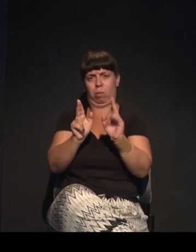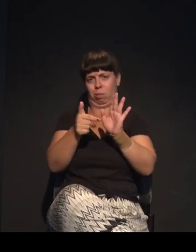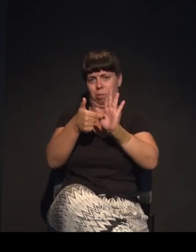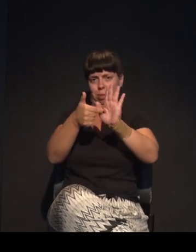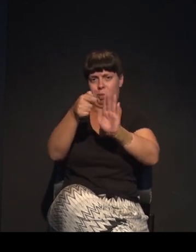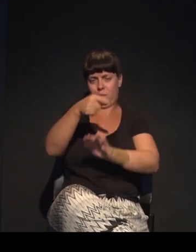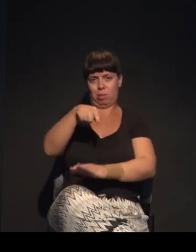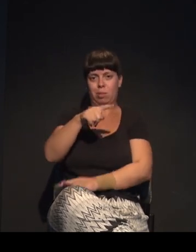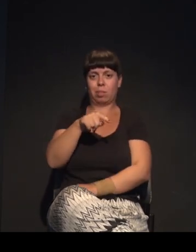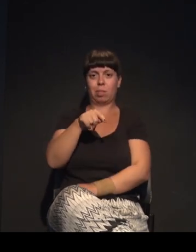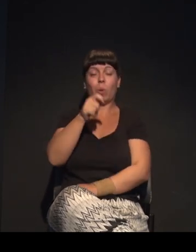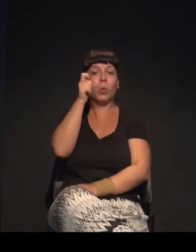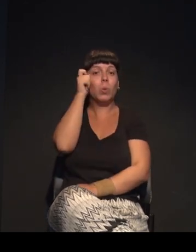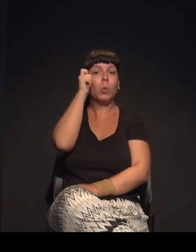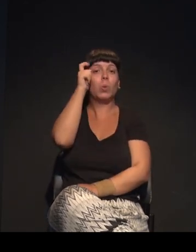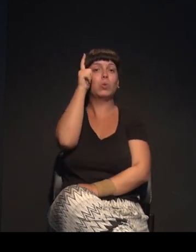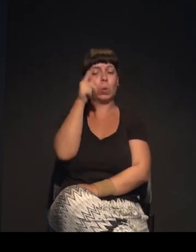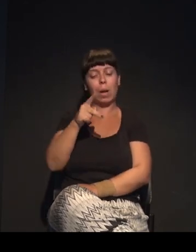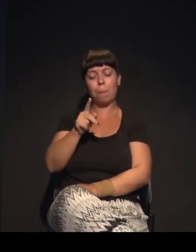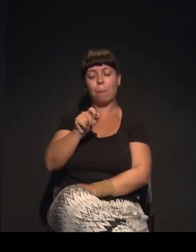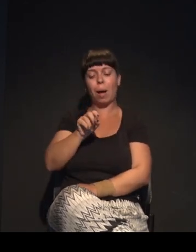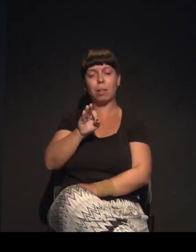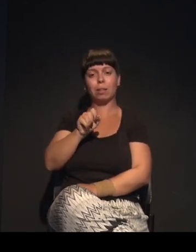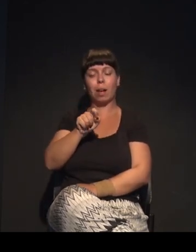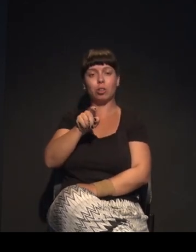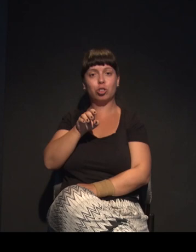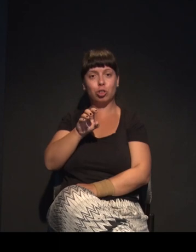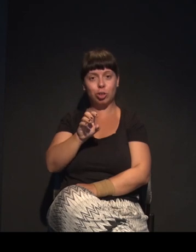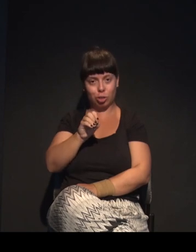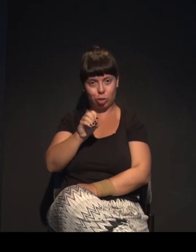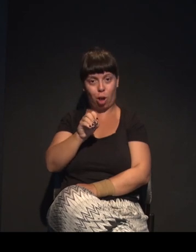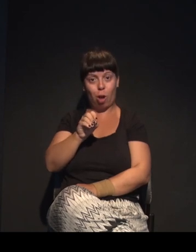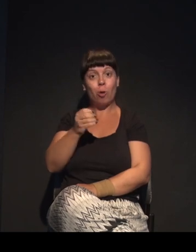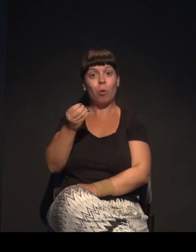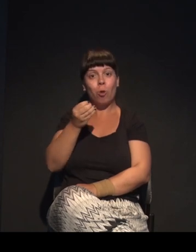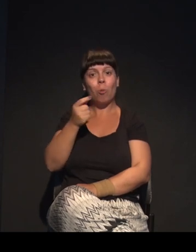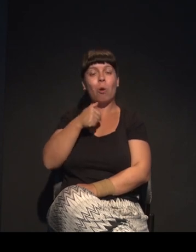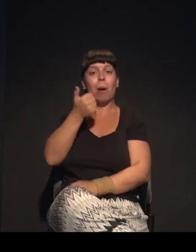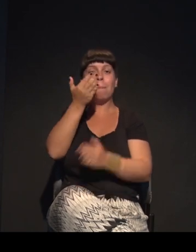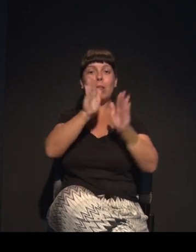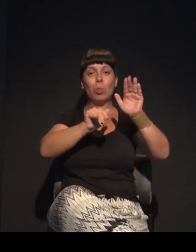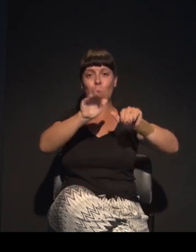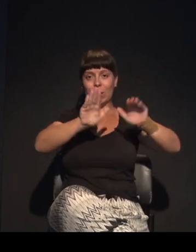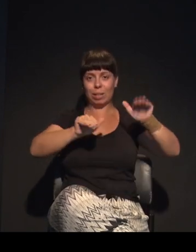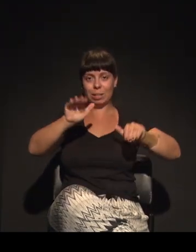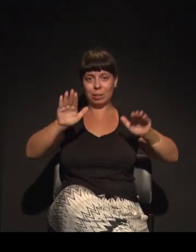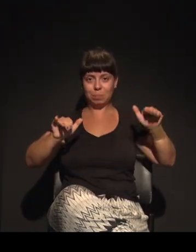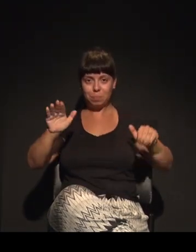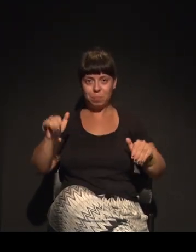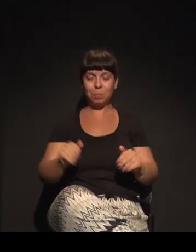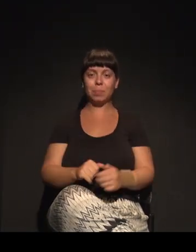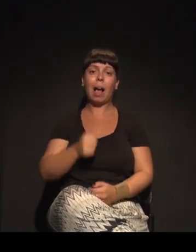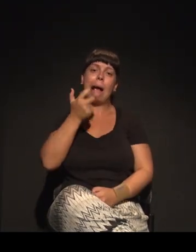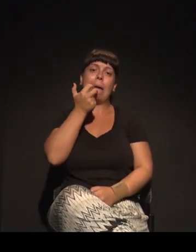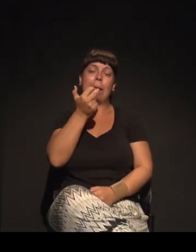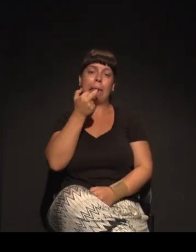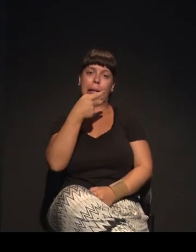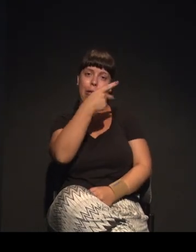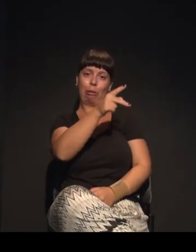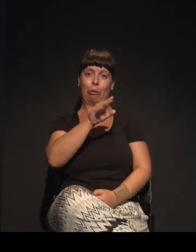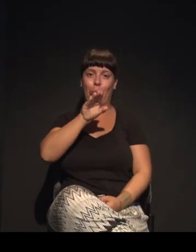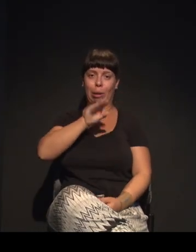a cultura patachou através das pinturas e em pó que rebata chopan ung shiita e